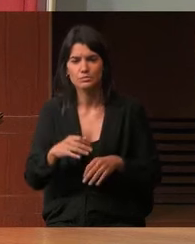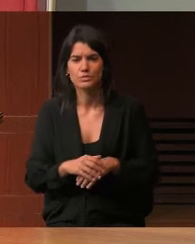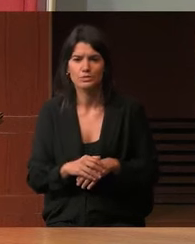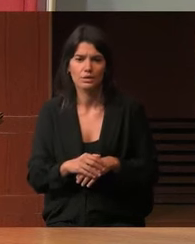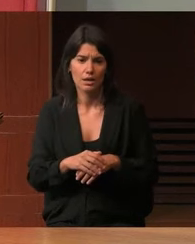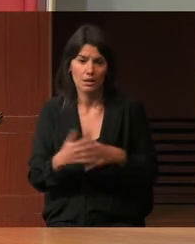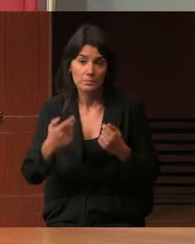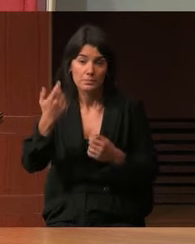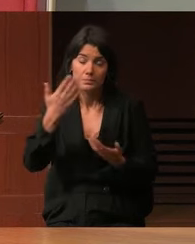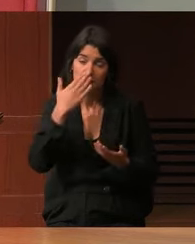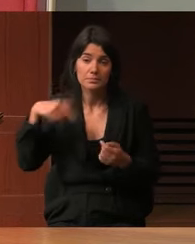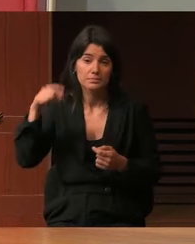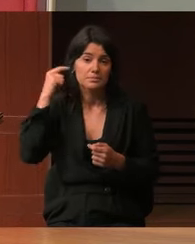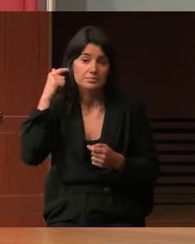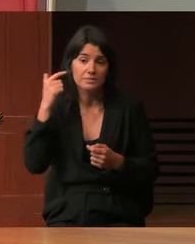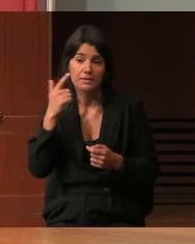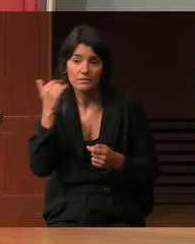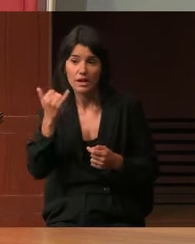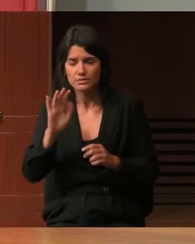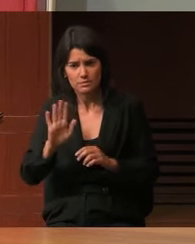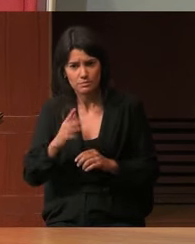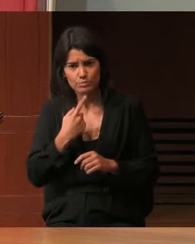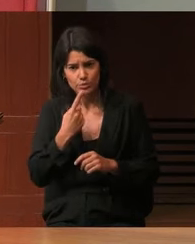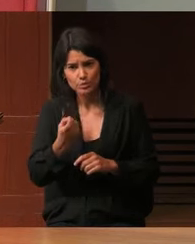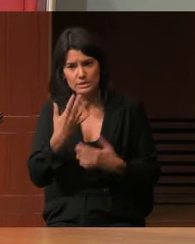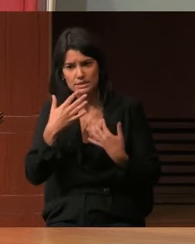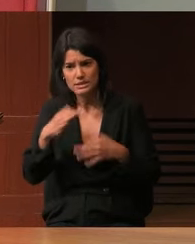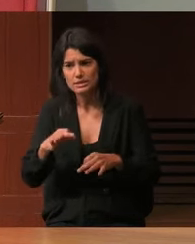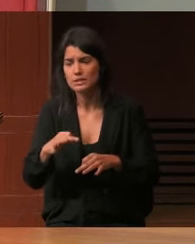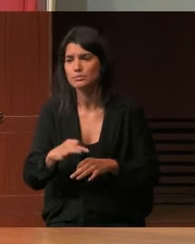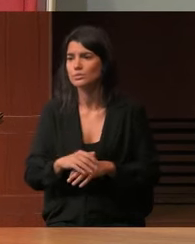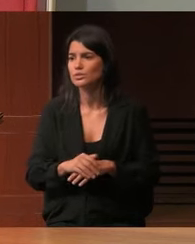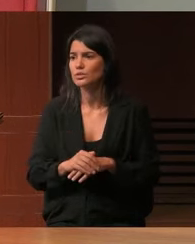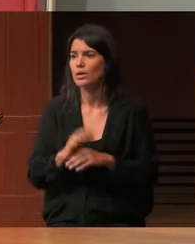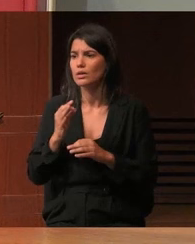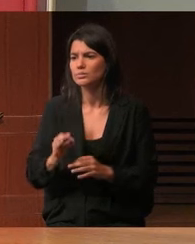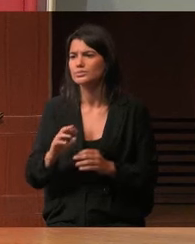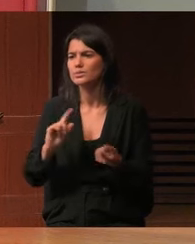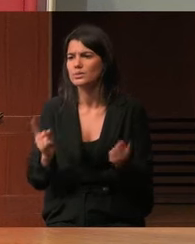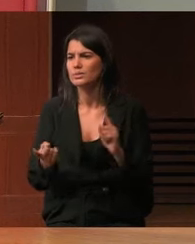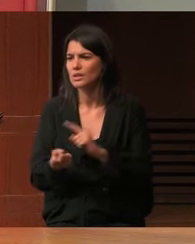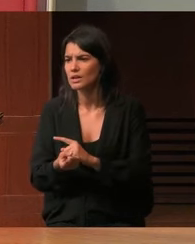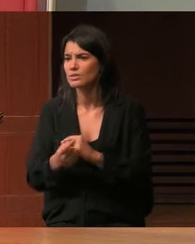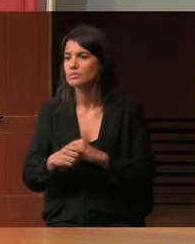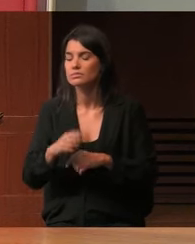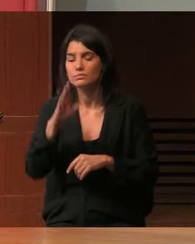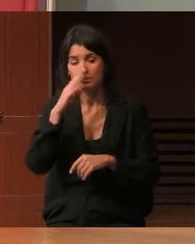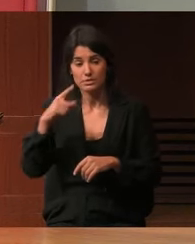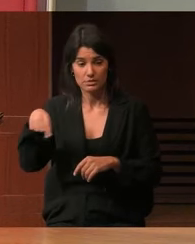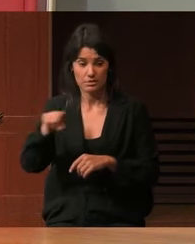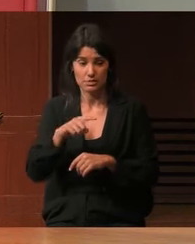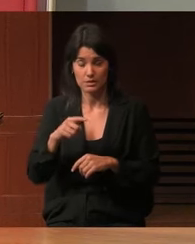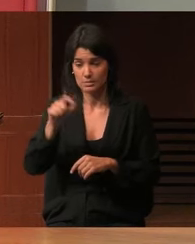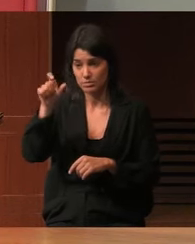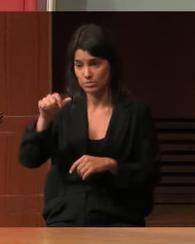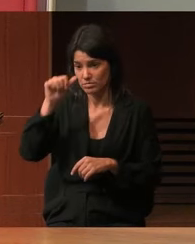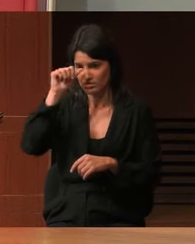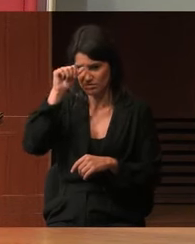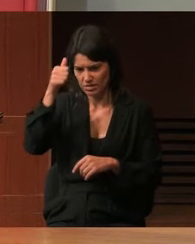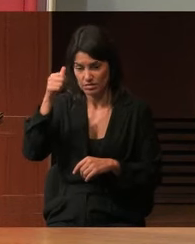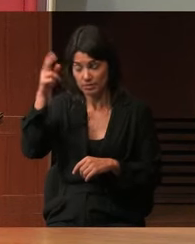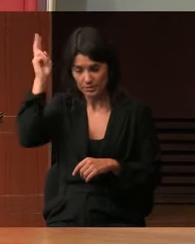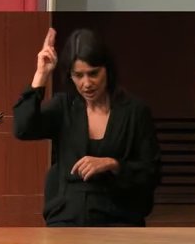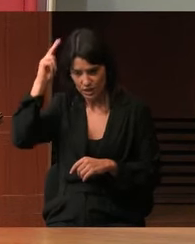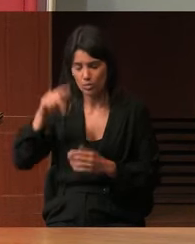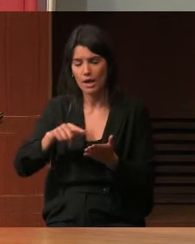mito? Não é uma pergunta simples, diz Lévi-Strauss, é exatamente o contrário. Se você interrogar um índio americano, seriam muitas